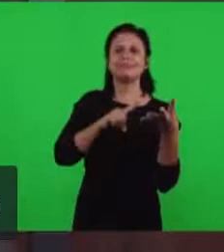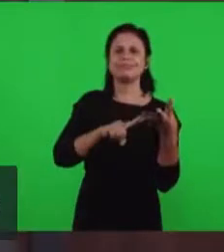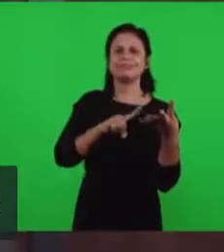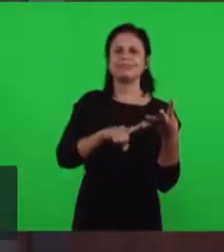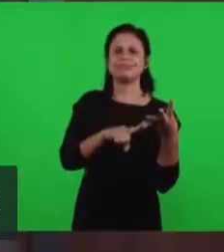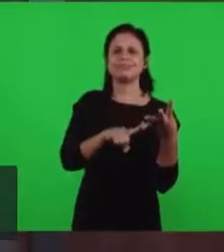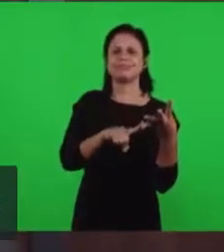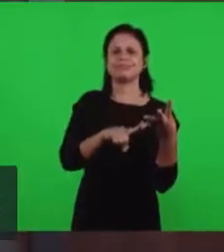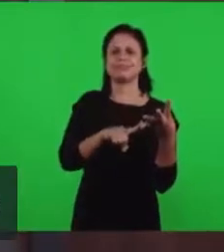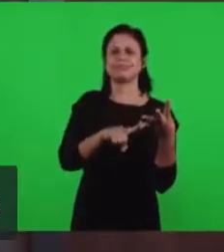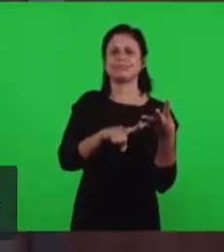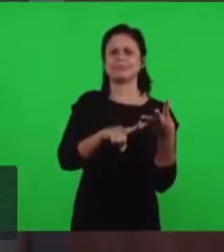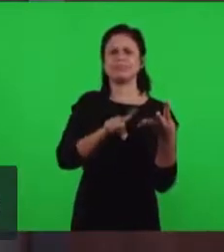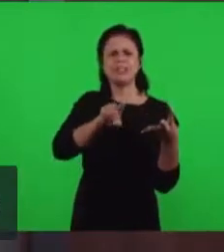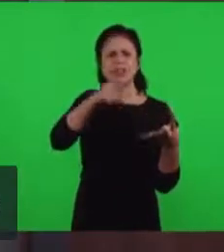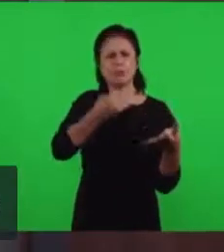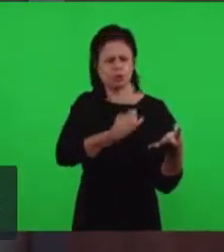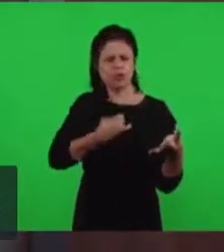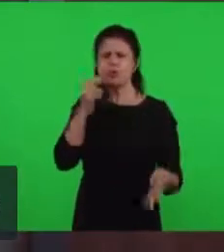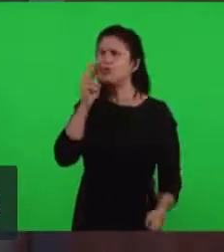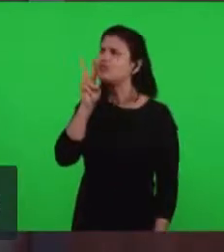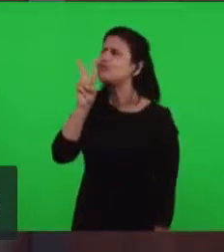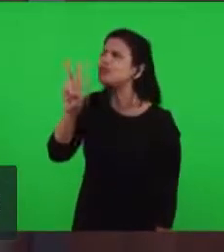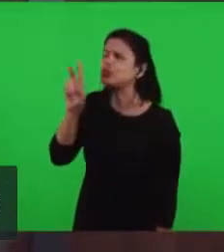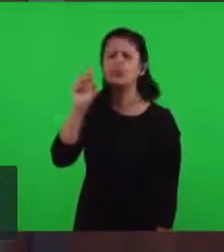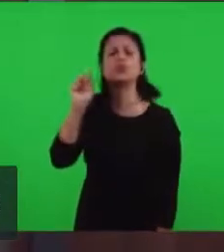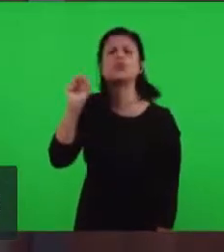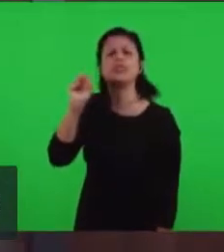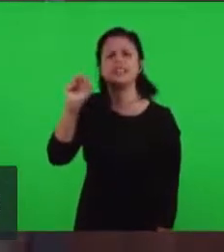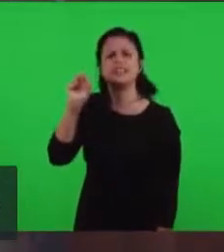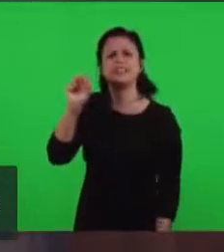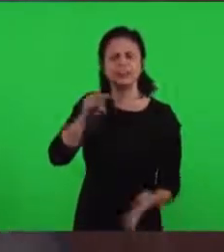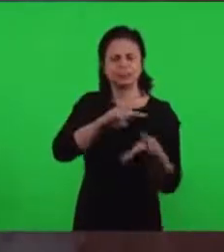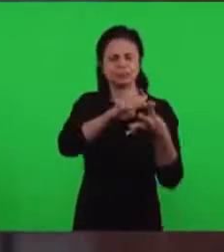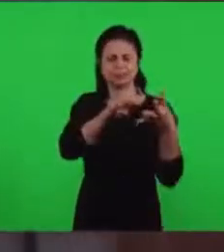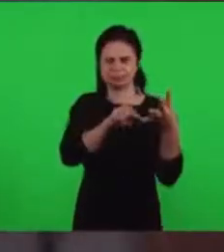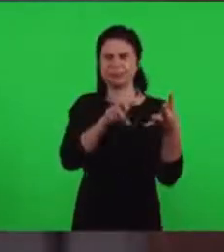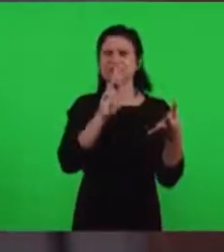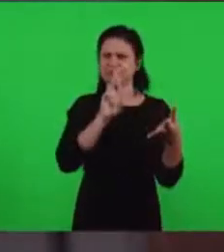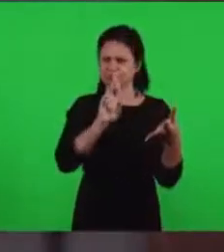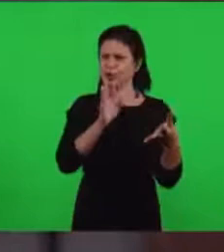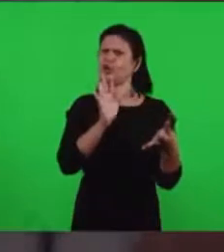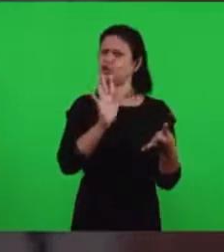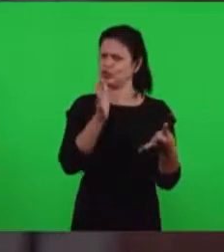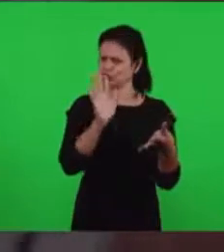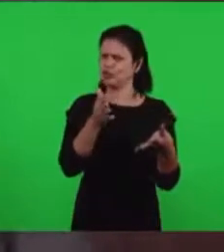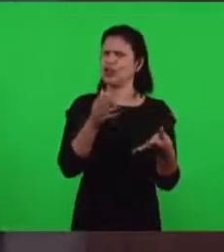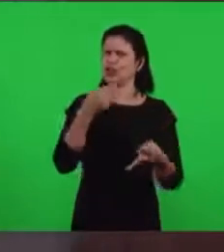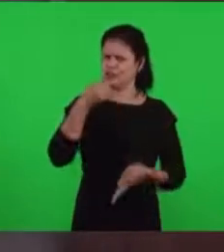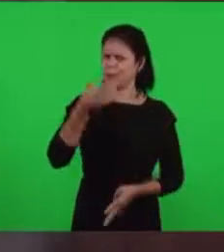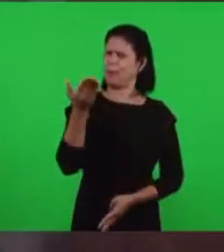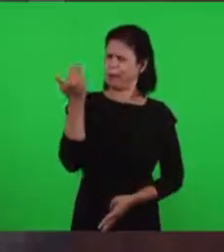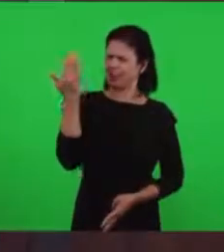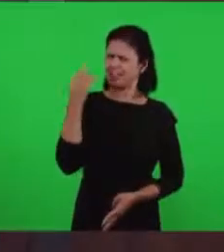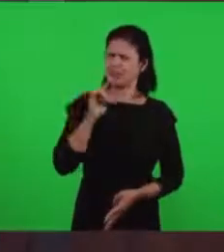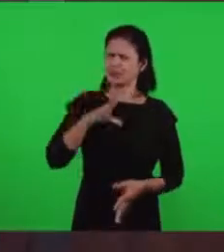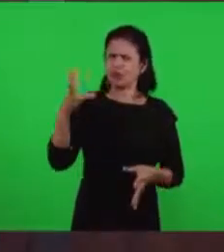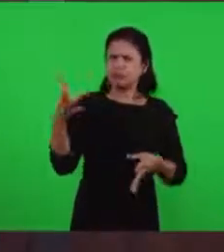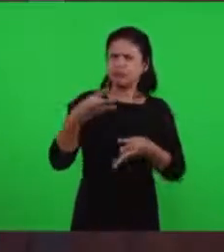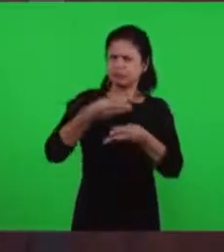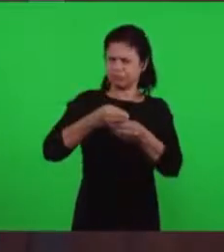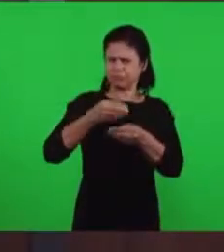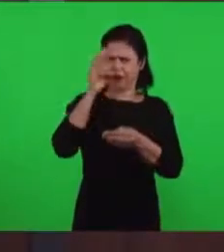que joão viu então aqui nós temos as respostas que os irmãos tiveram estamos apenas recapitulando